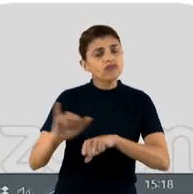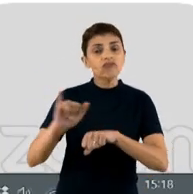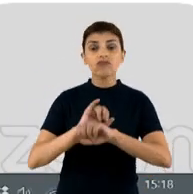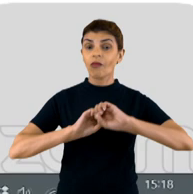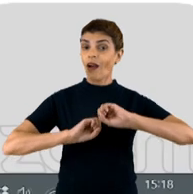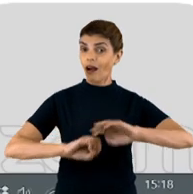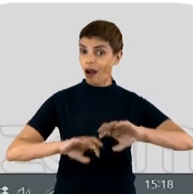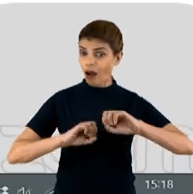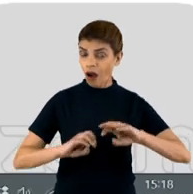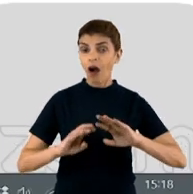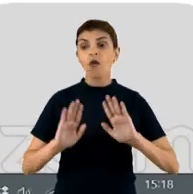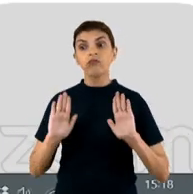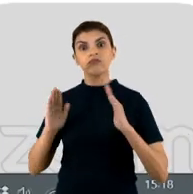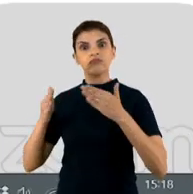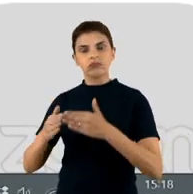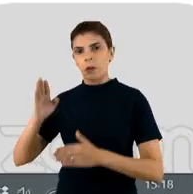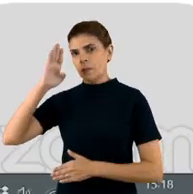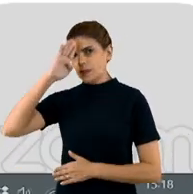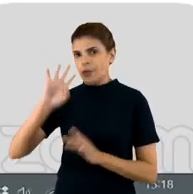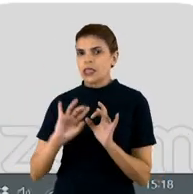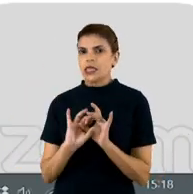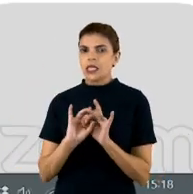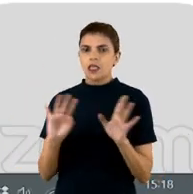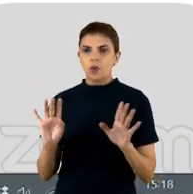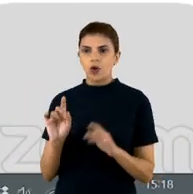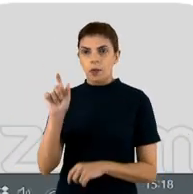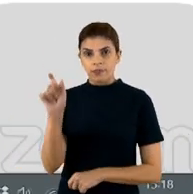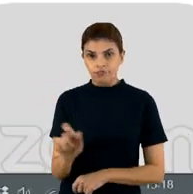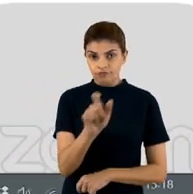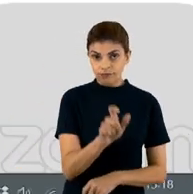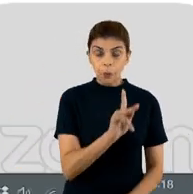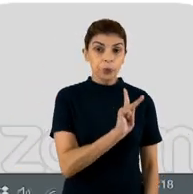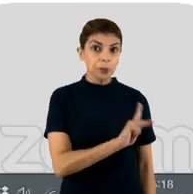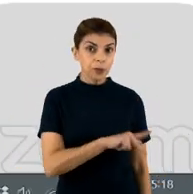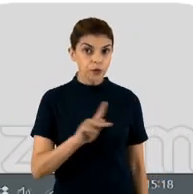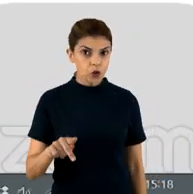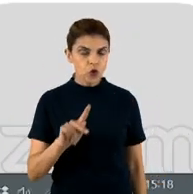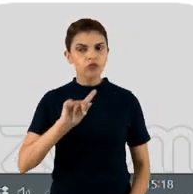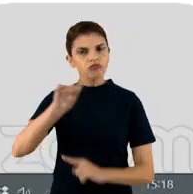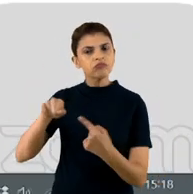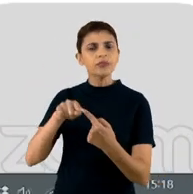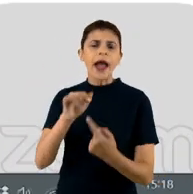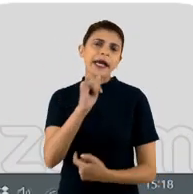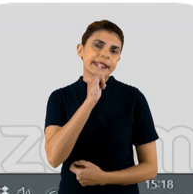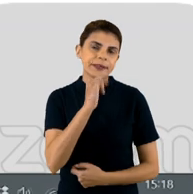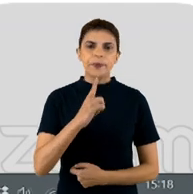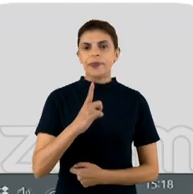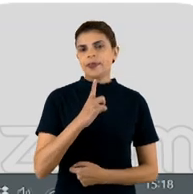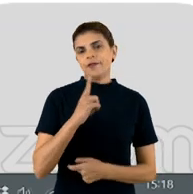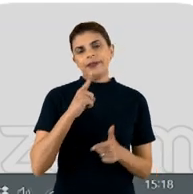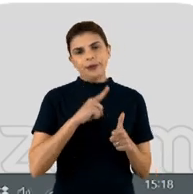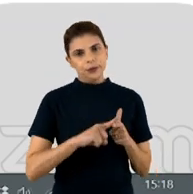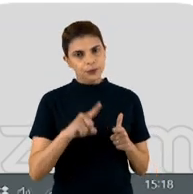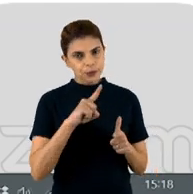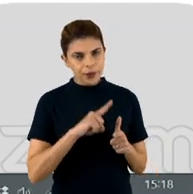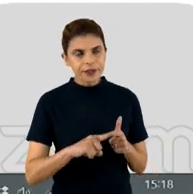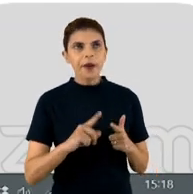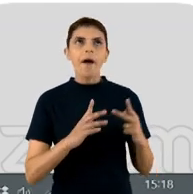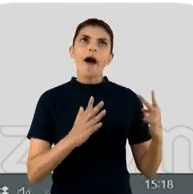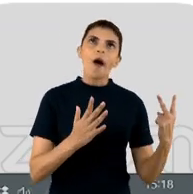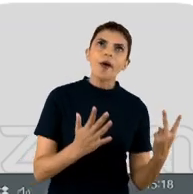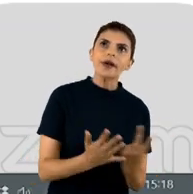as aulas, conforme a disponibilidade dos professores. Por exemplo, nós tivemos uma